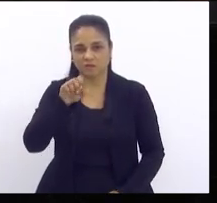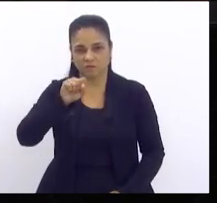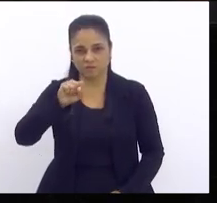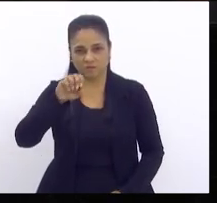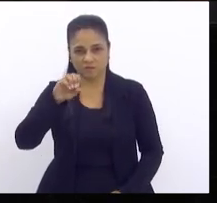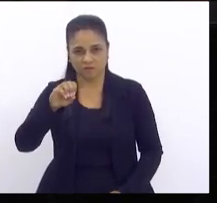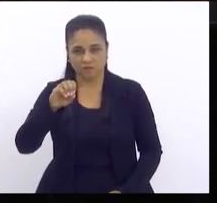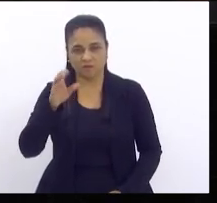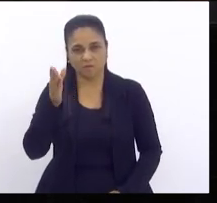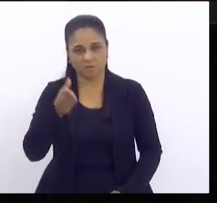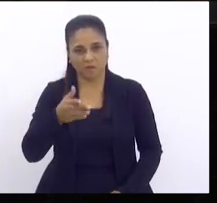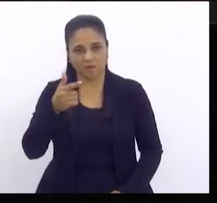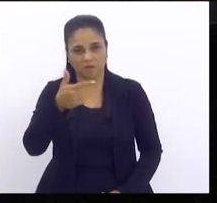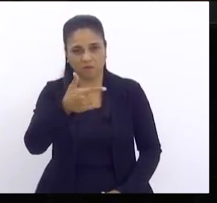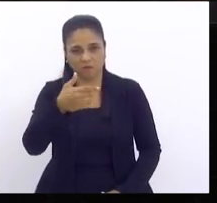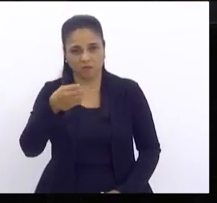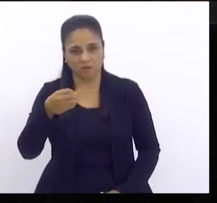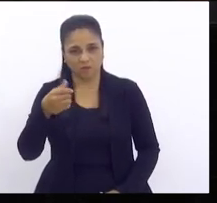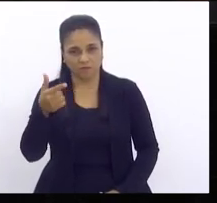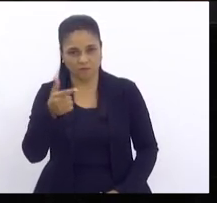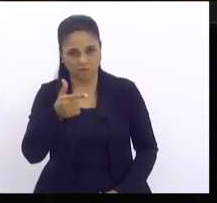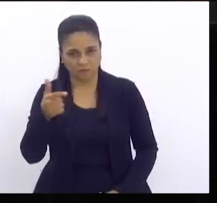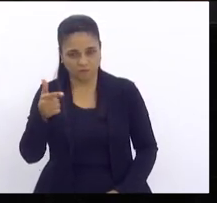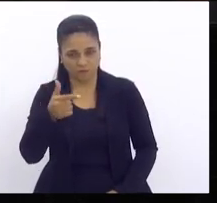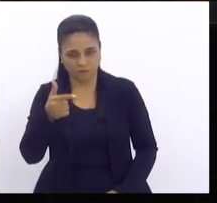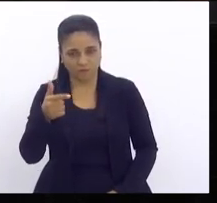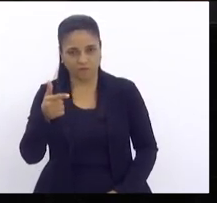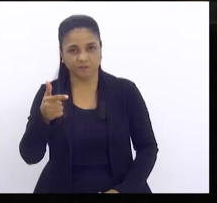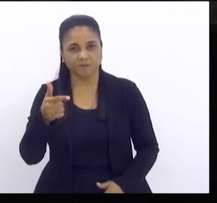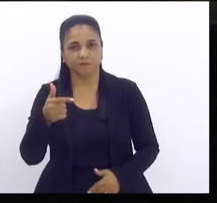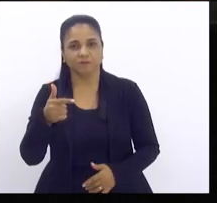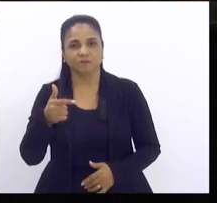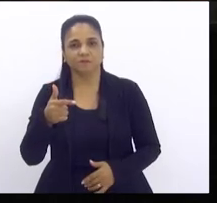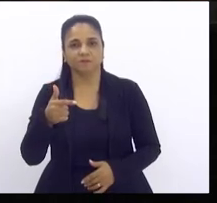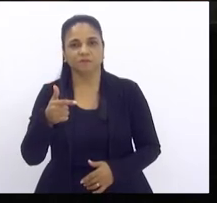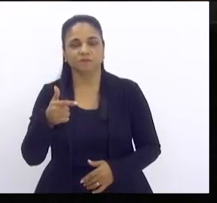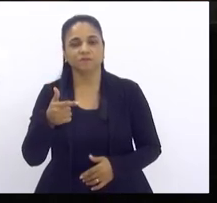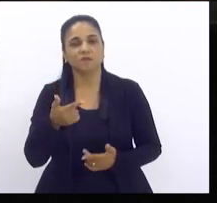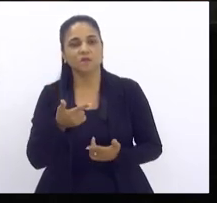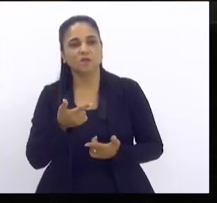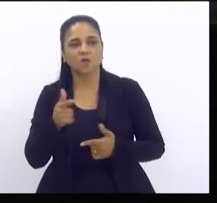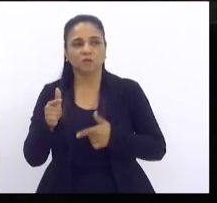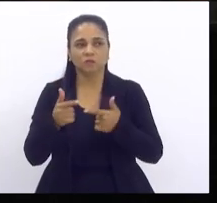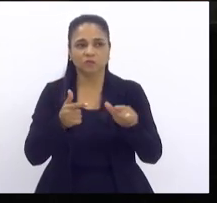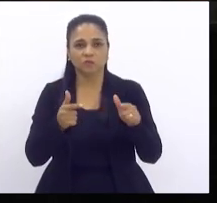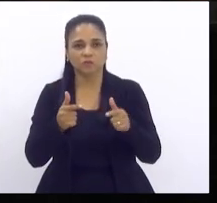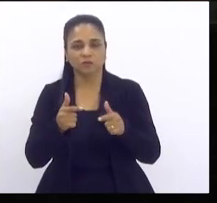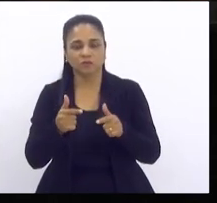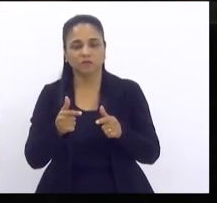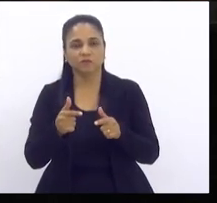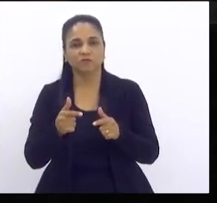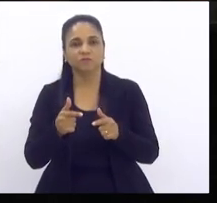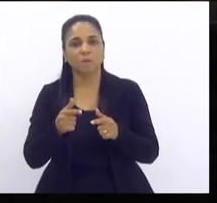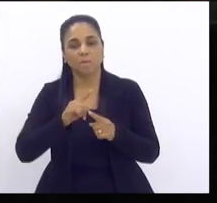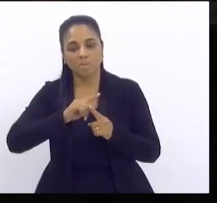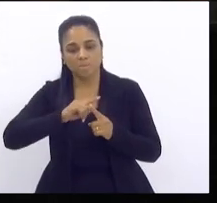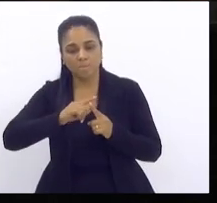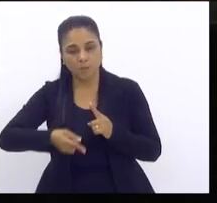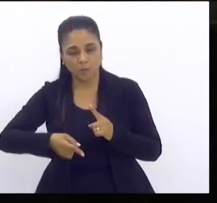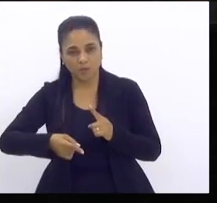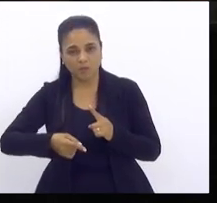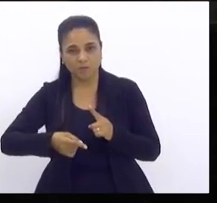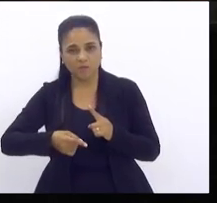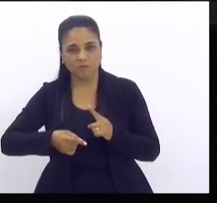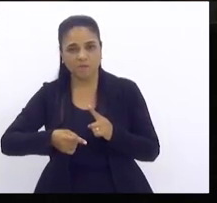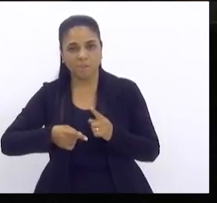de 22 que entre outras coisas proíbe